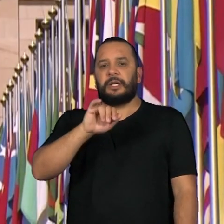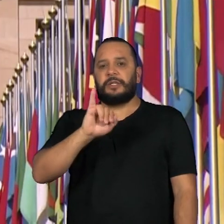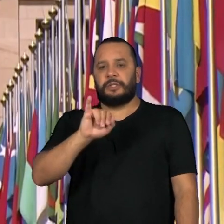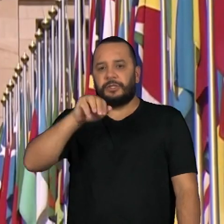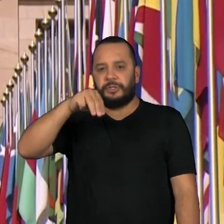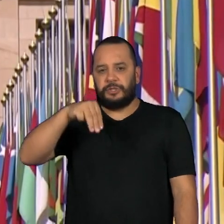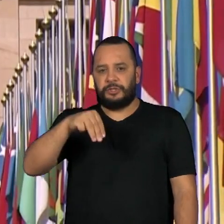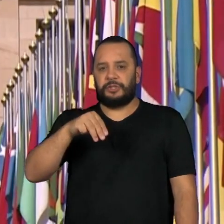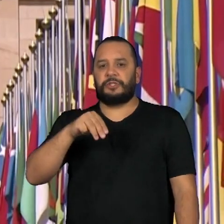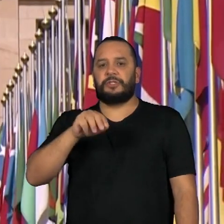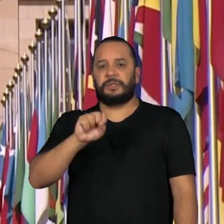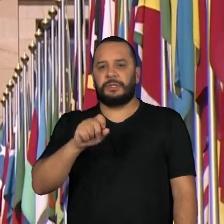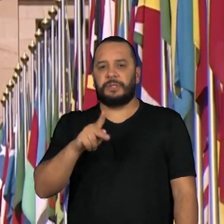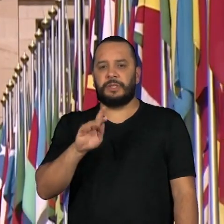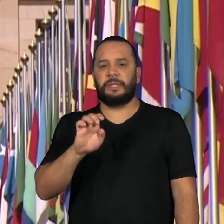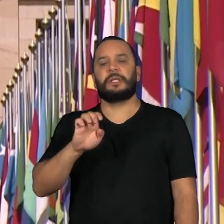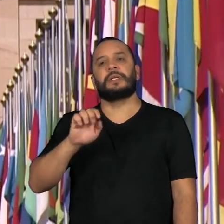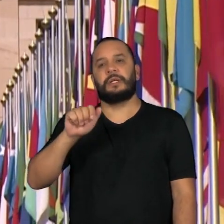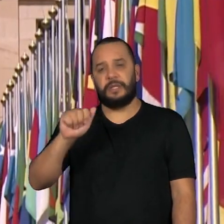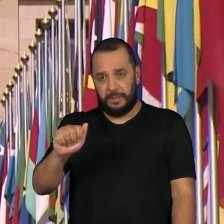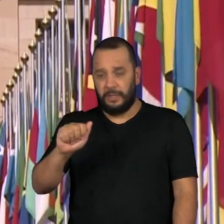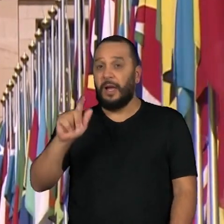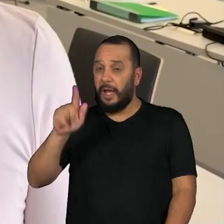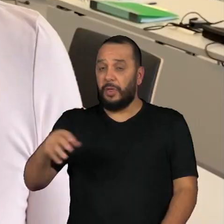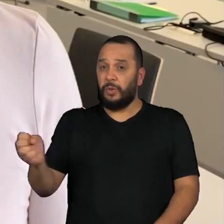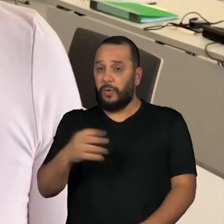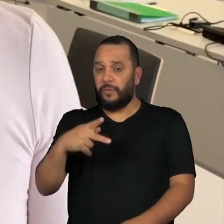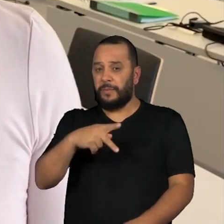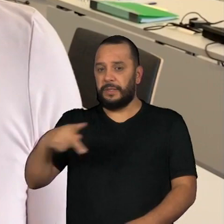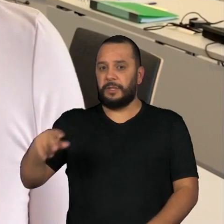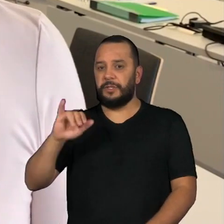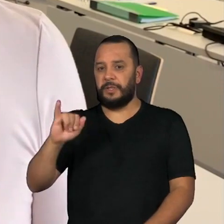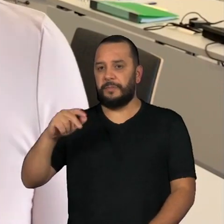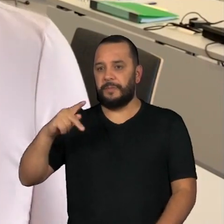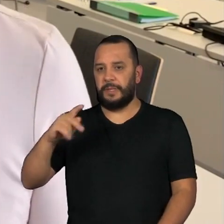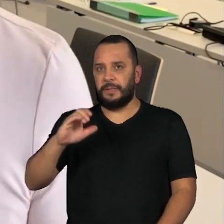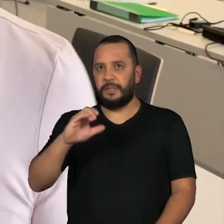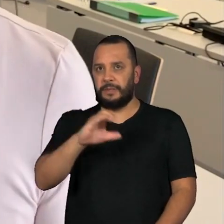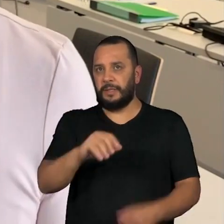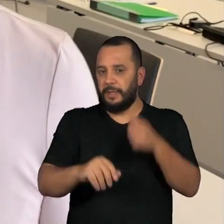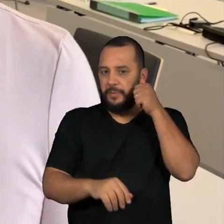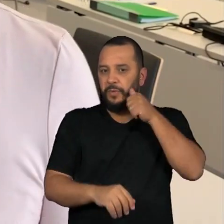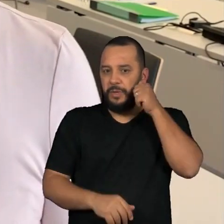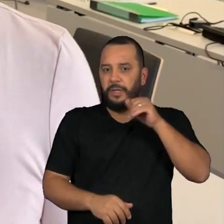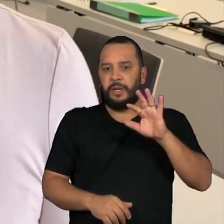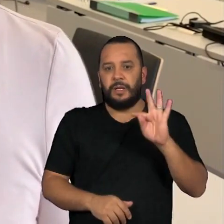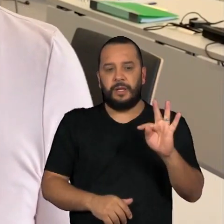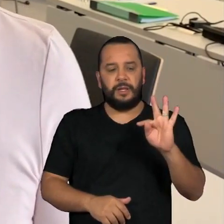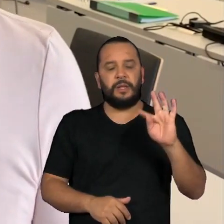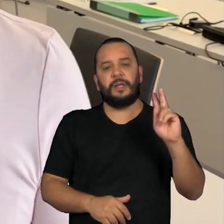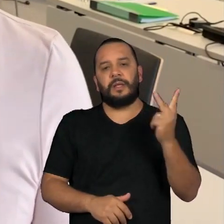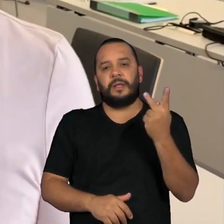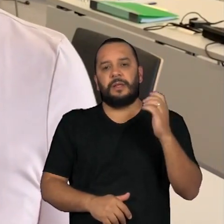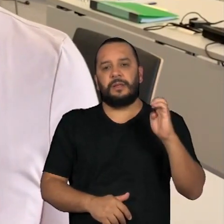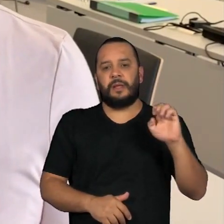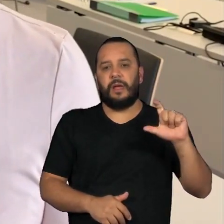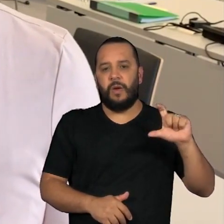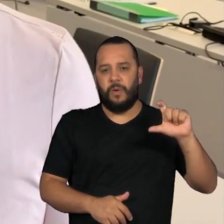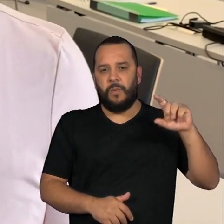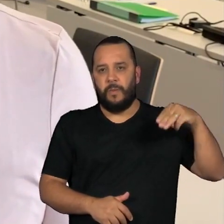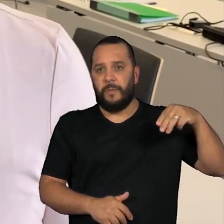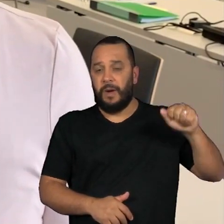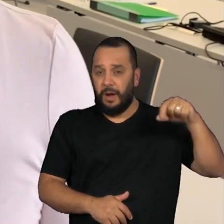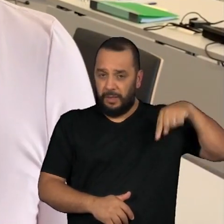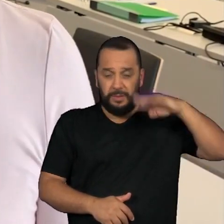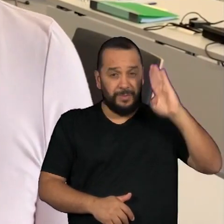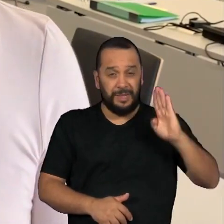painel intergovernamental das Nações Unidas sobre o Clima. A cientista brasileira Thelma Krug também era forte candidata, mas perdeu